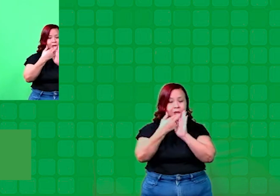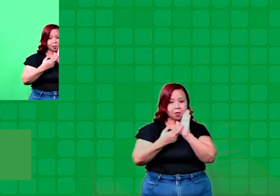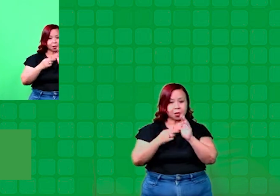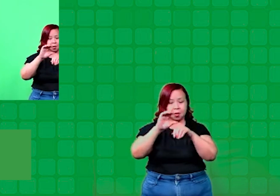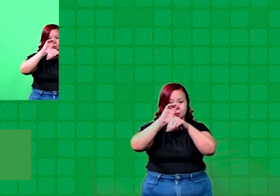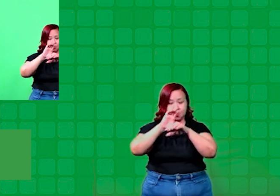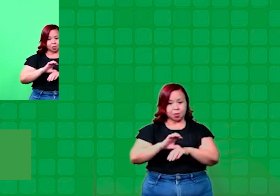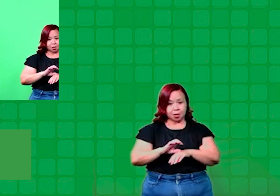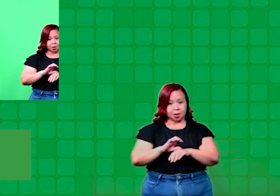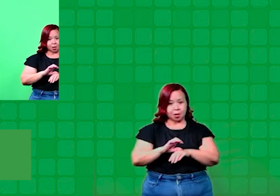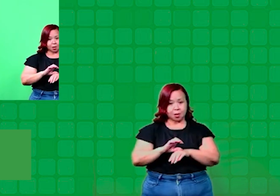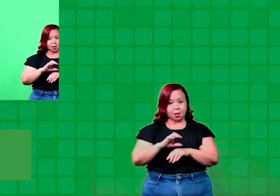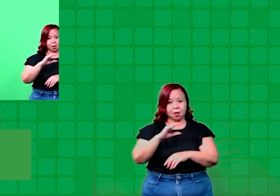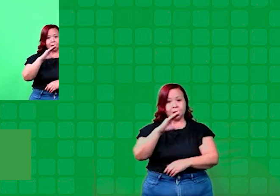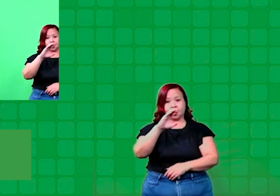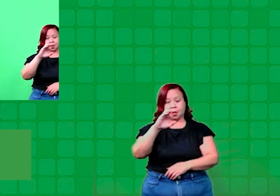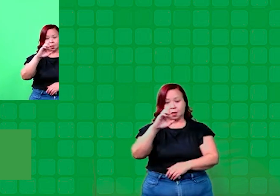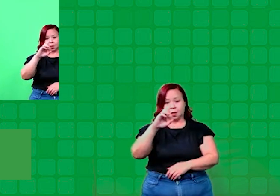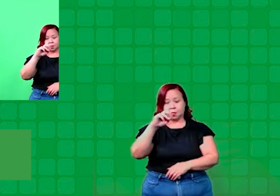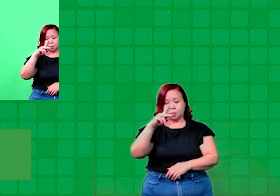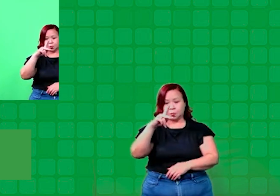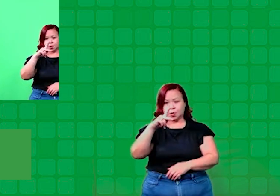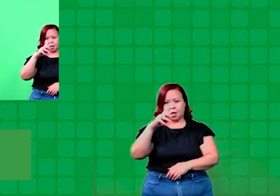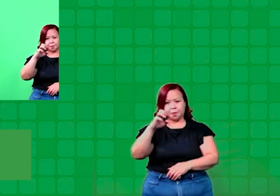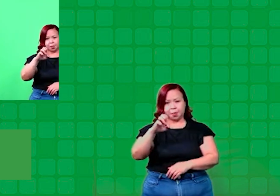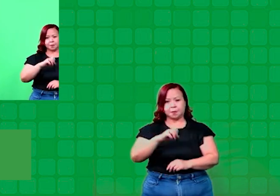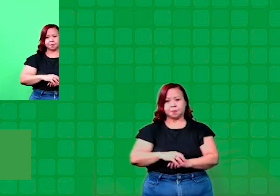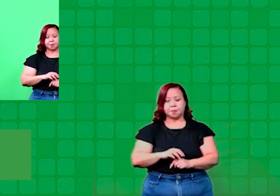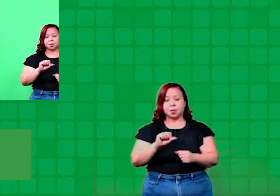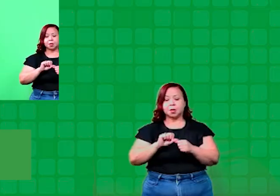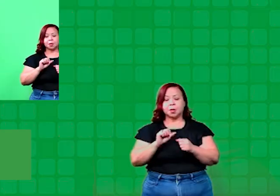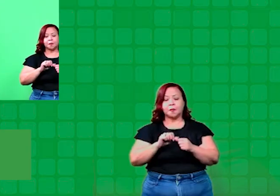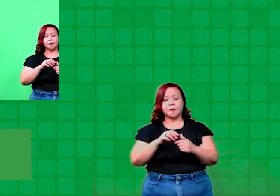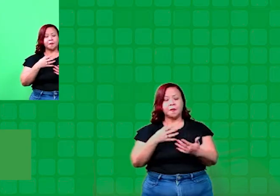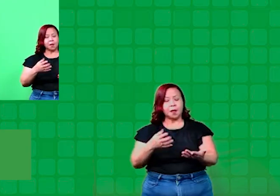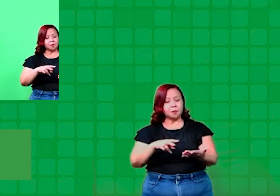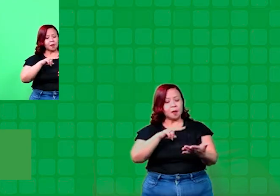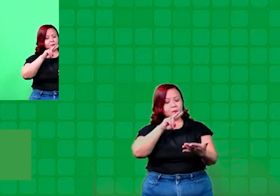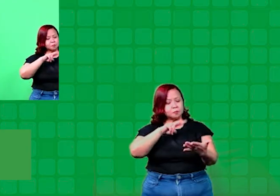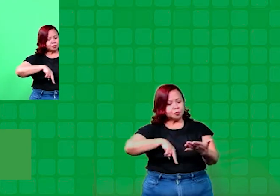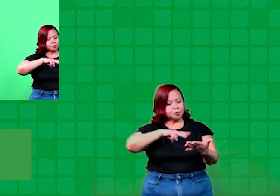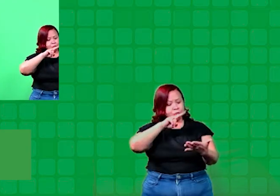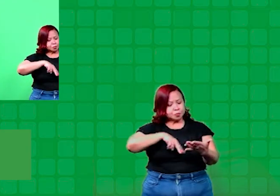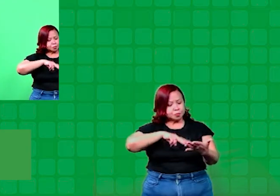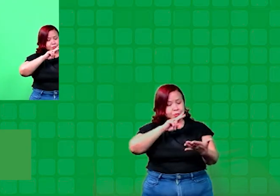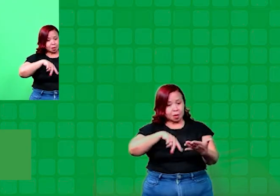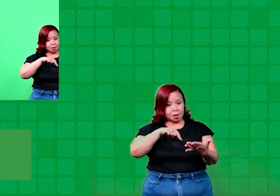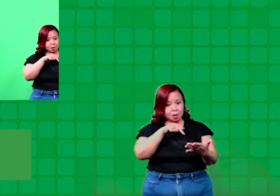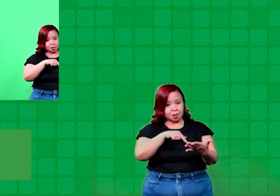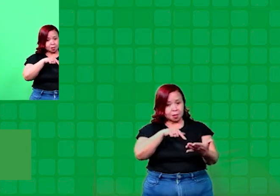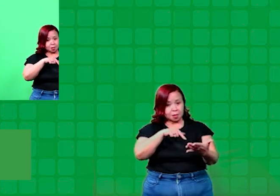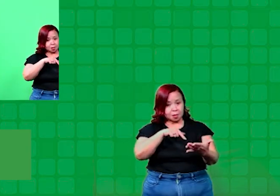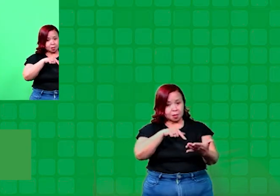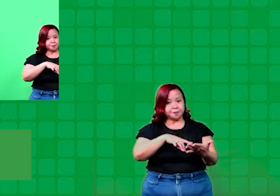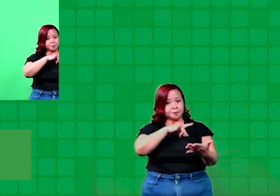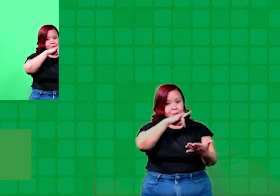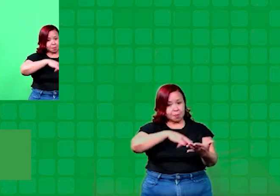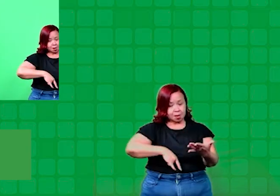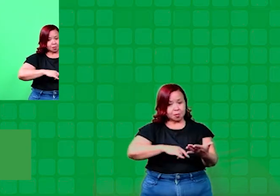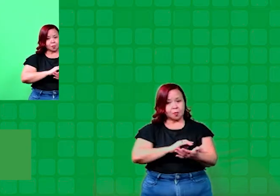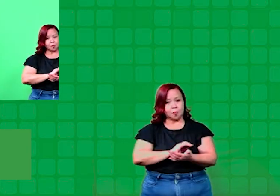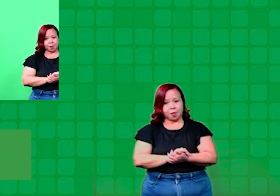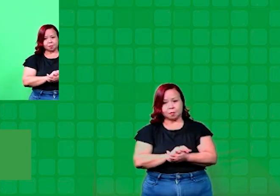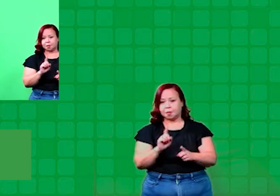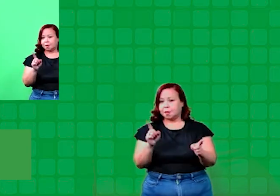do CEP, de que foi feita a apreciação dessa política, tá? Da minuta da política. Para mim não está claro isso lá dentro